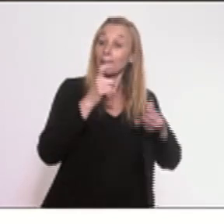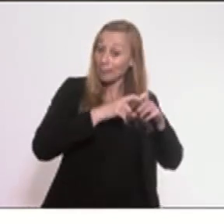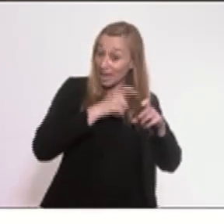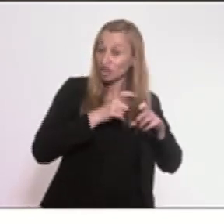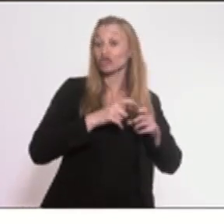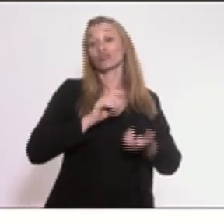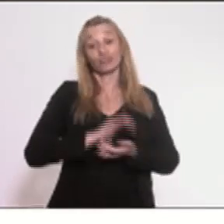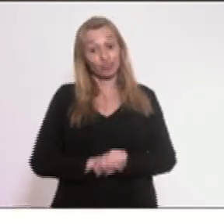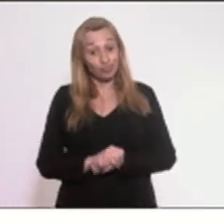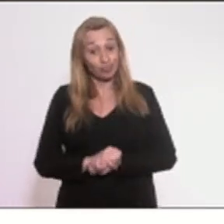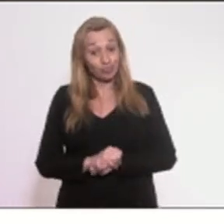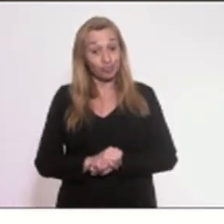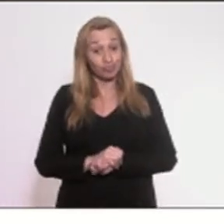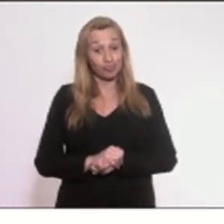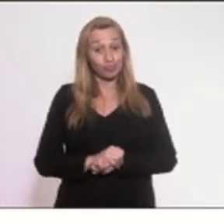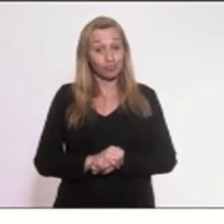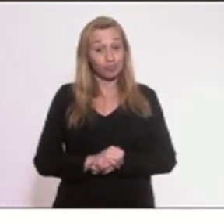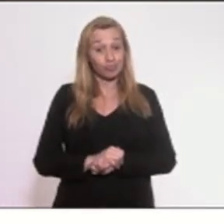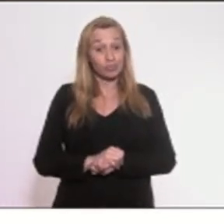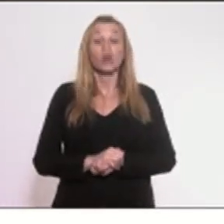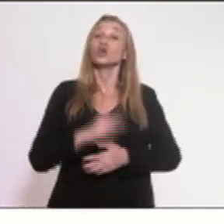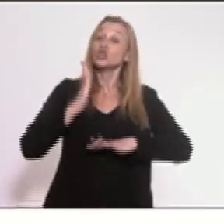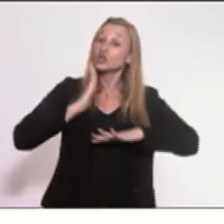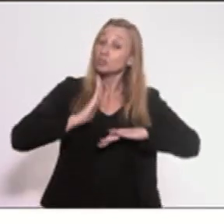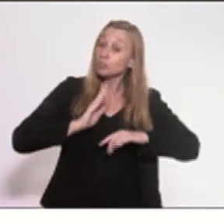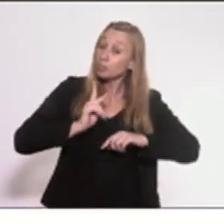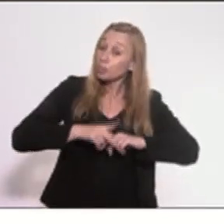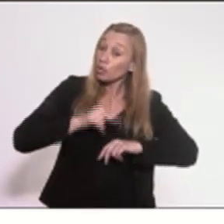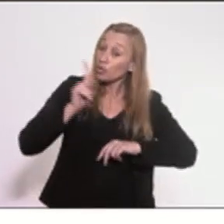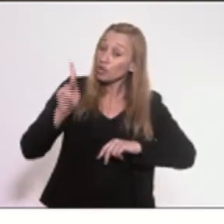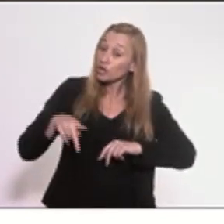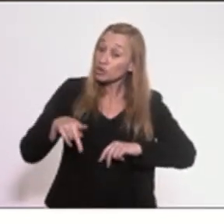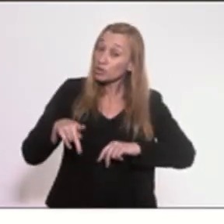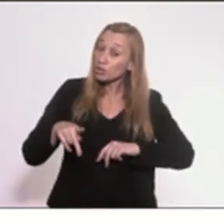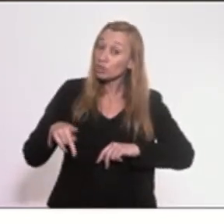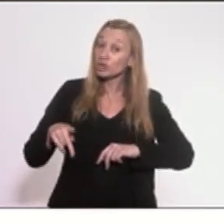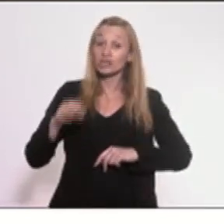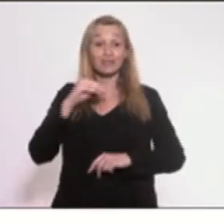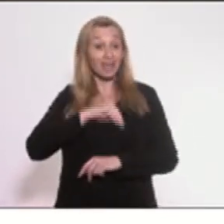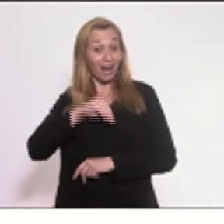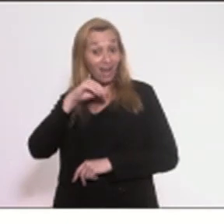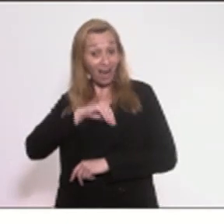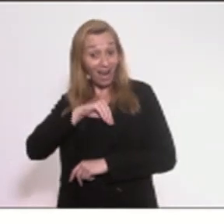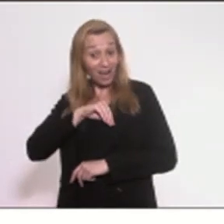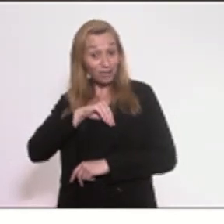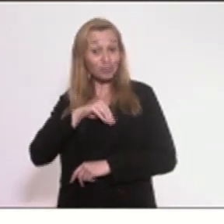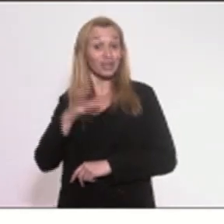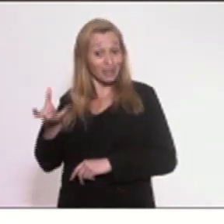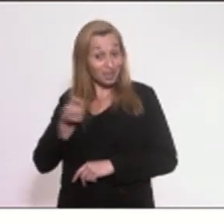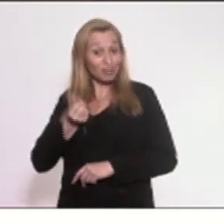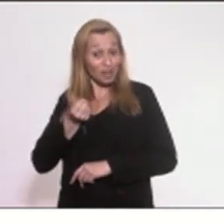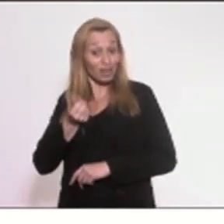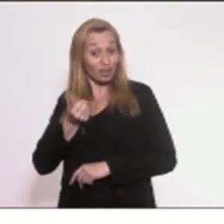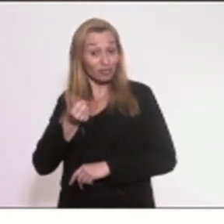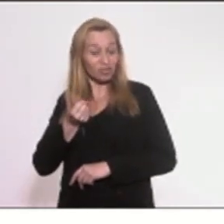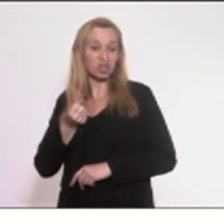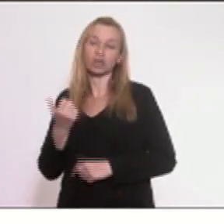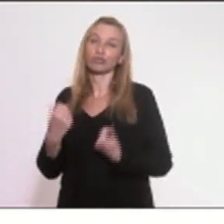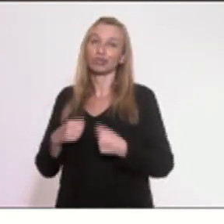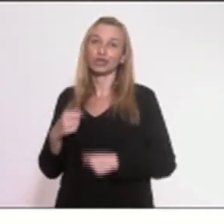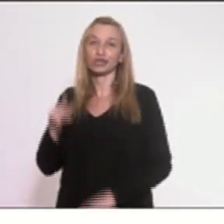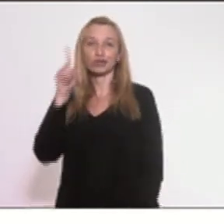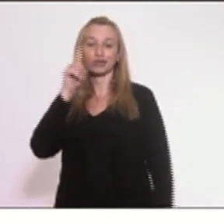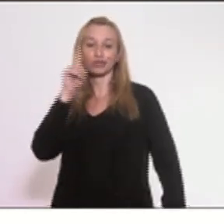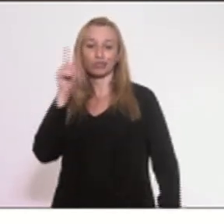médico, que os professores receberão em dia seus salários e não precisarão todo mês fazer